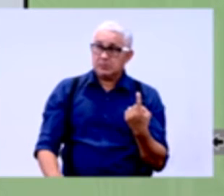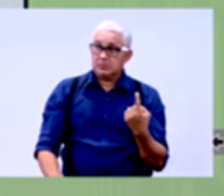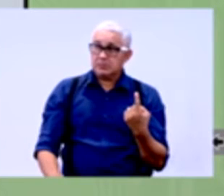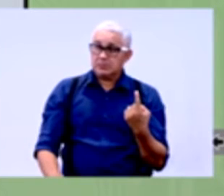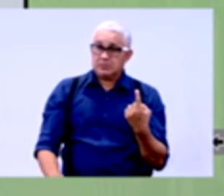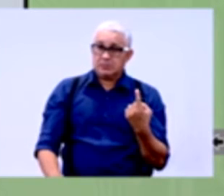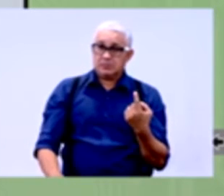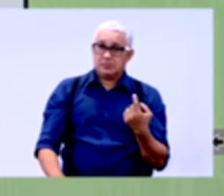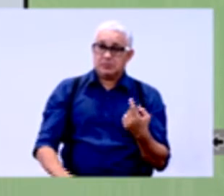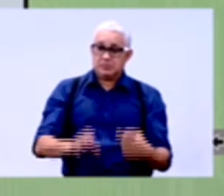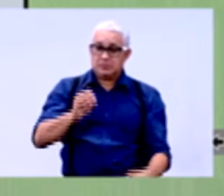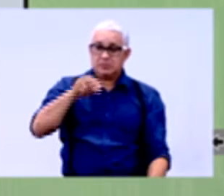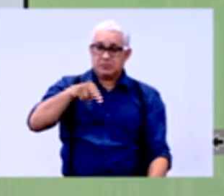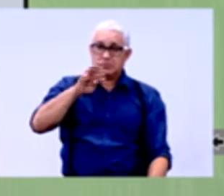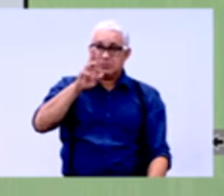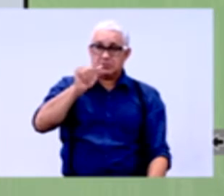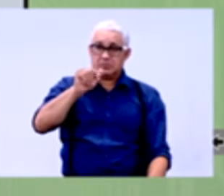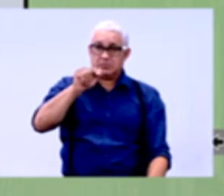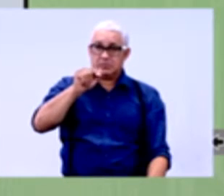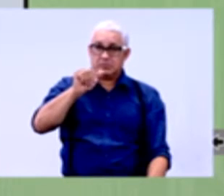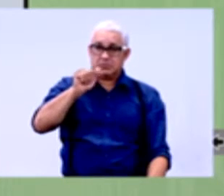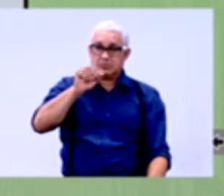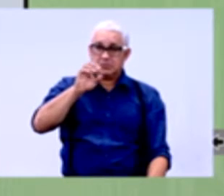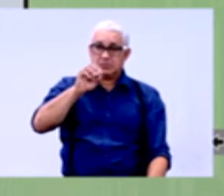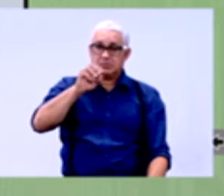camada controladora aqui, certo?